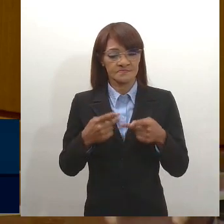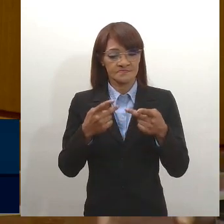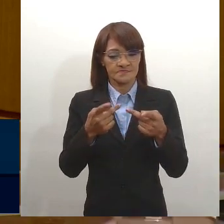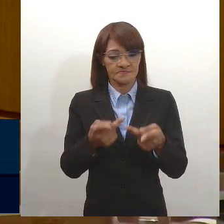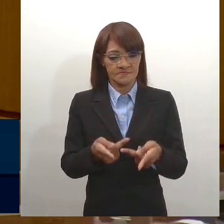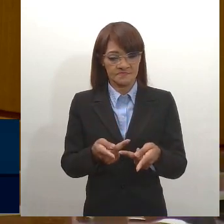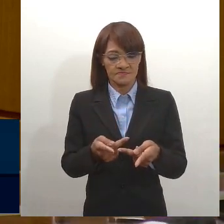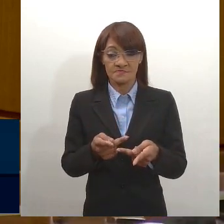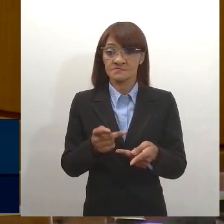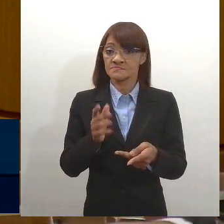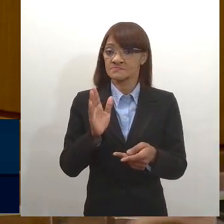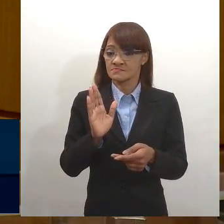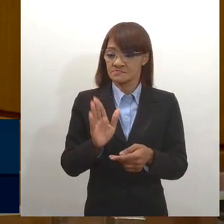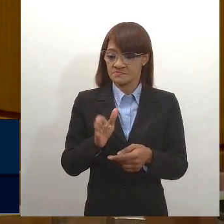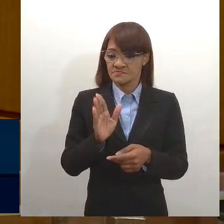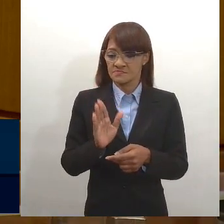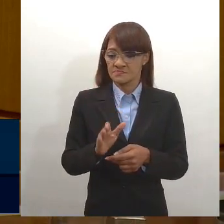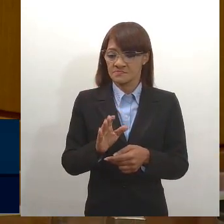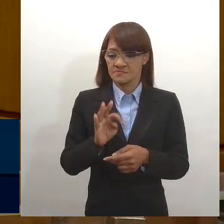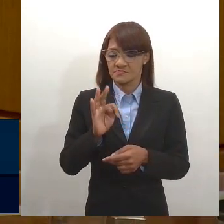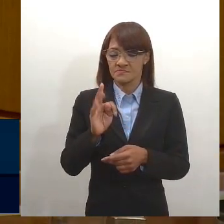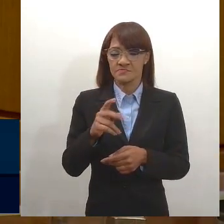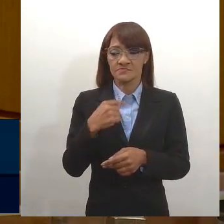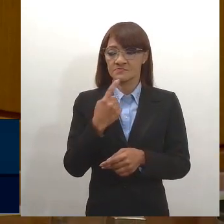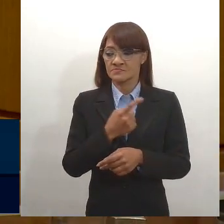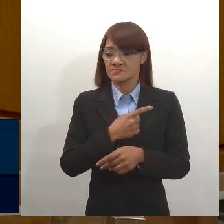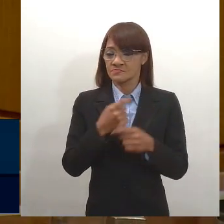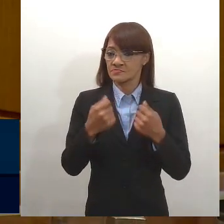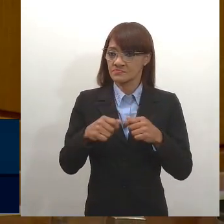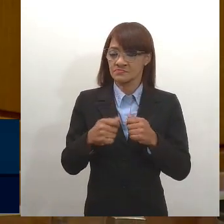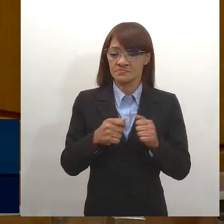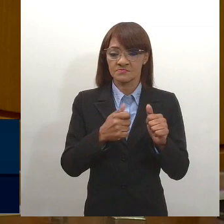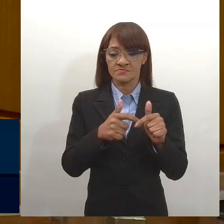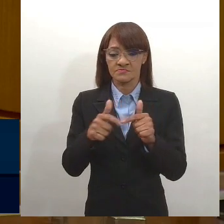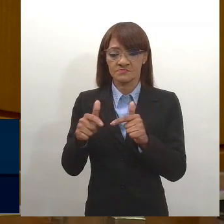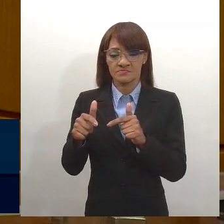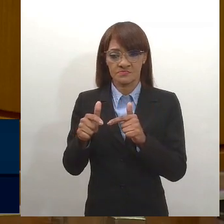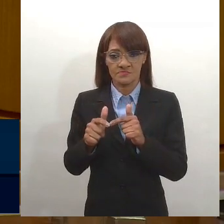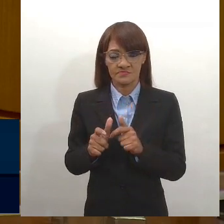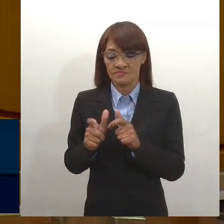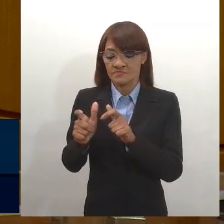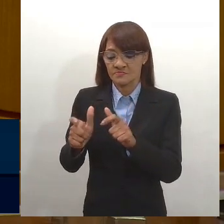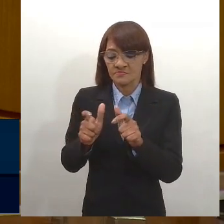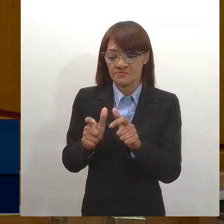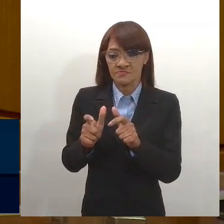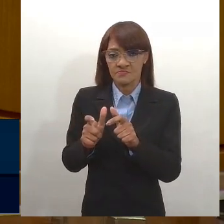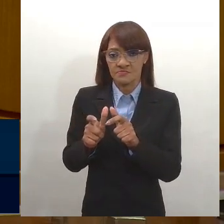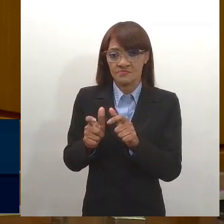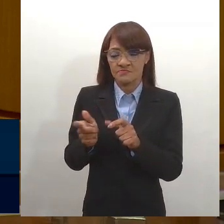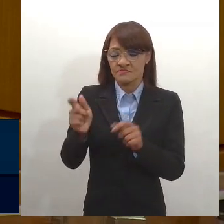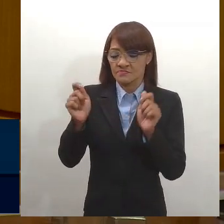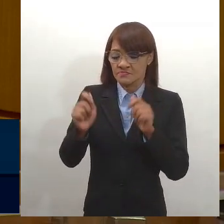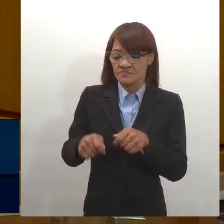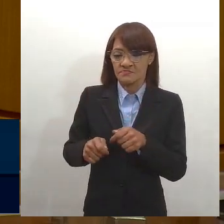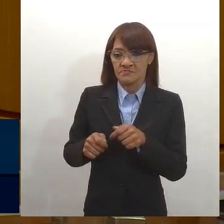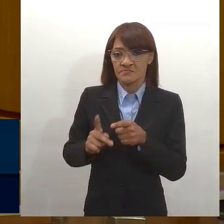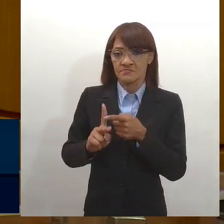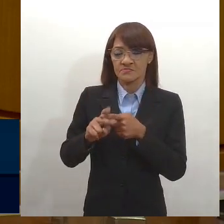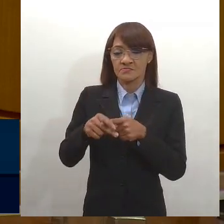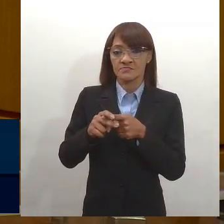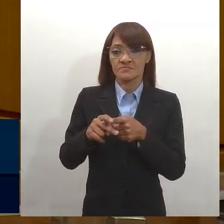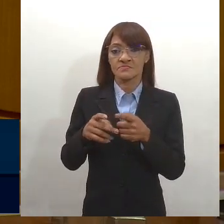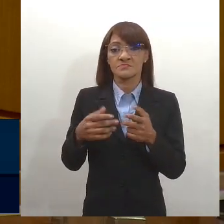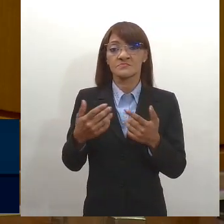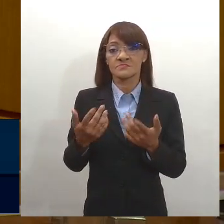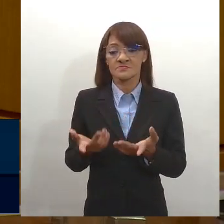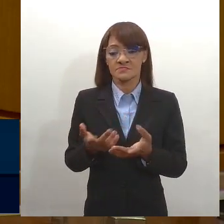podemos trabalhar na região para corrigir as redes que estão, deputada Carminha, implantadas há